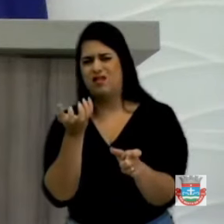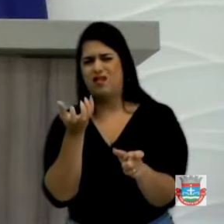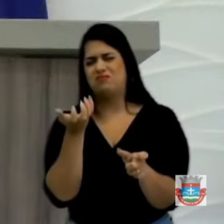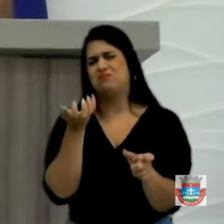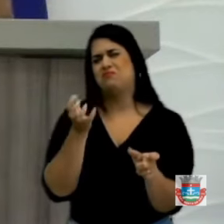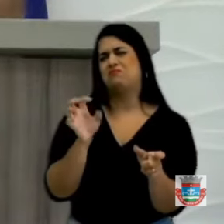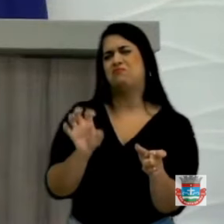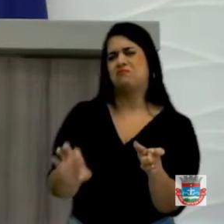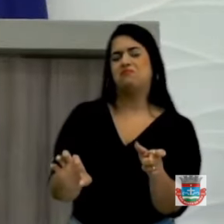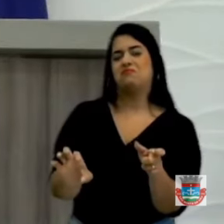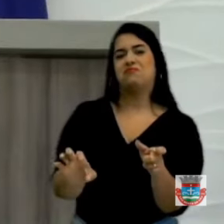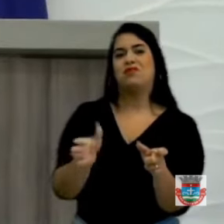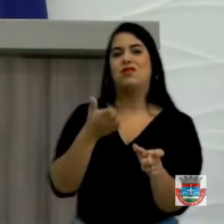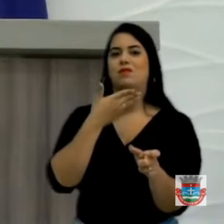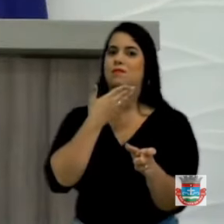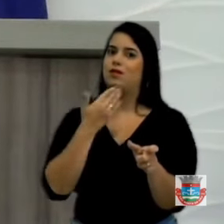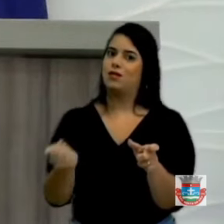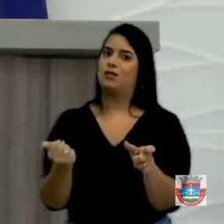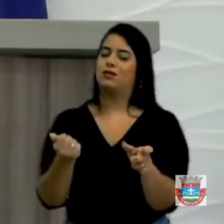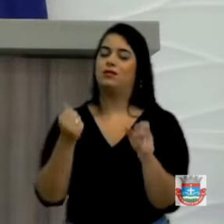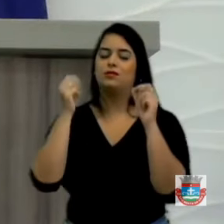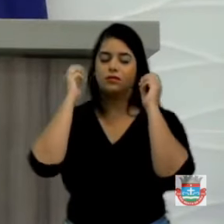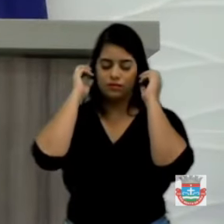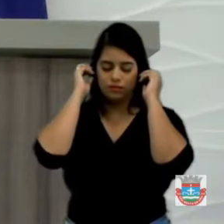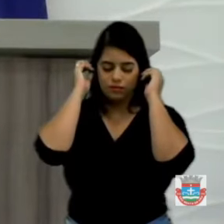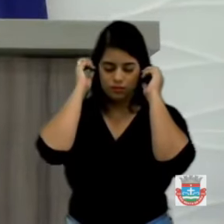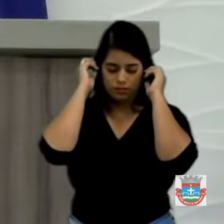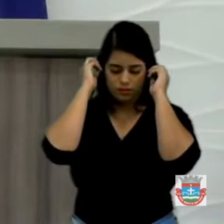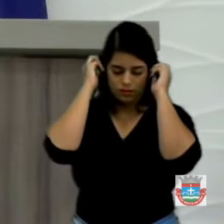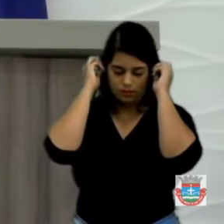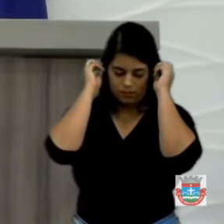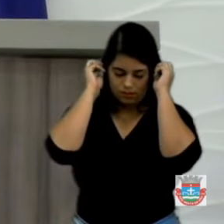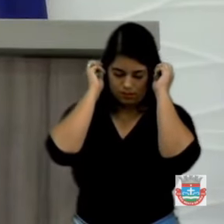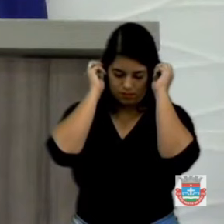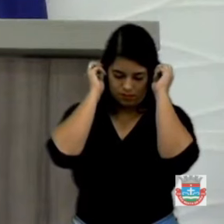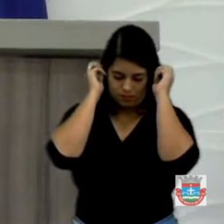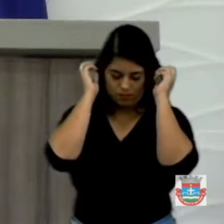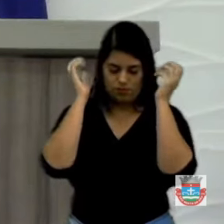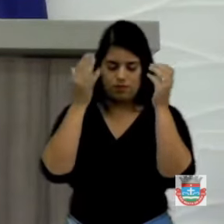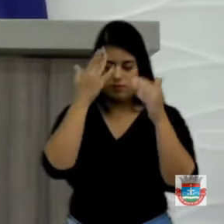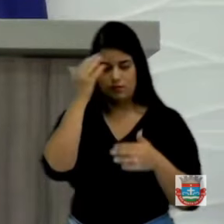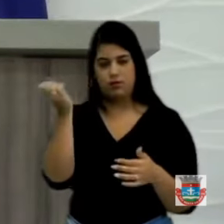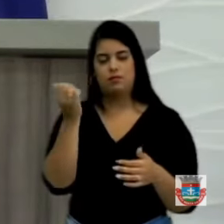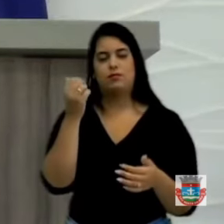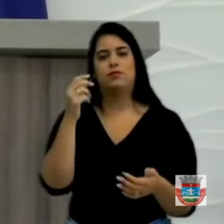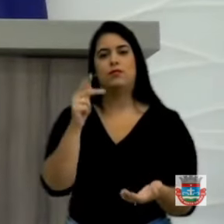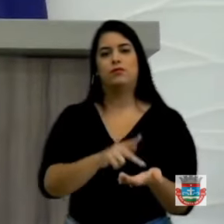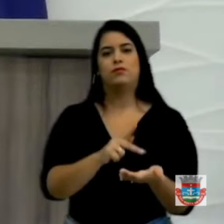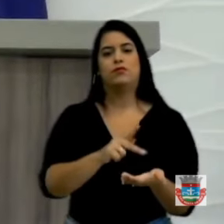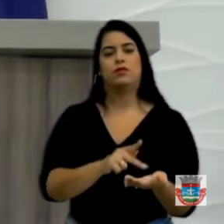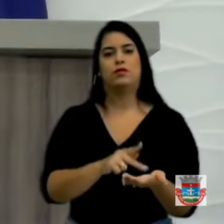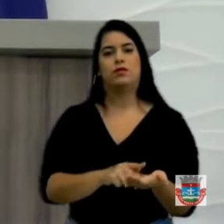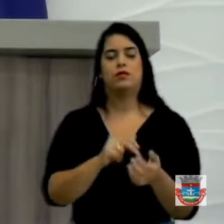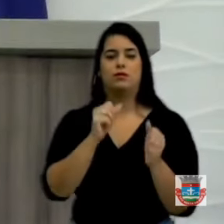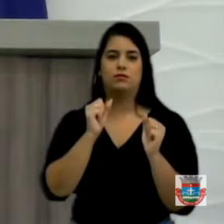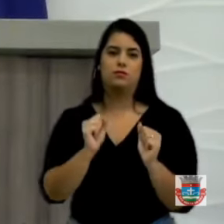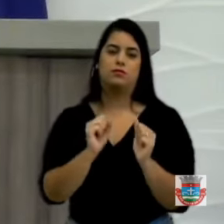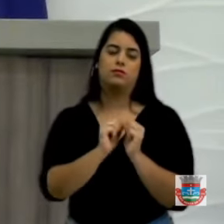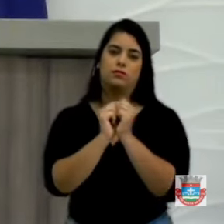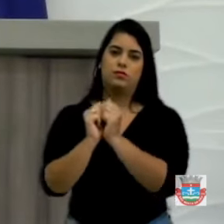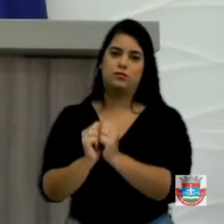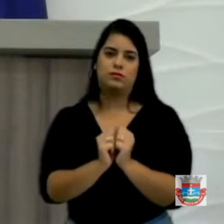Isso é o melhor de tudo, é acompanhar a verdade. É poder participar e